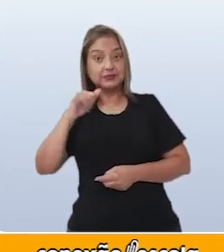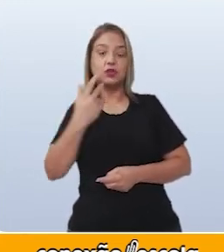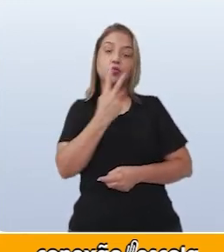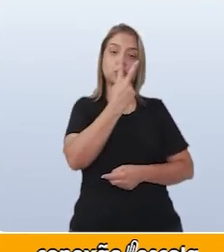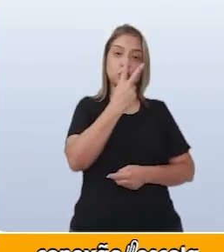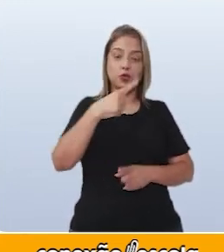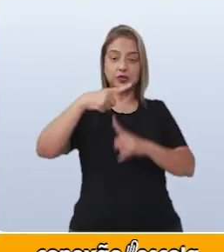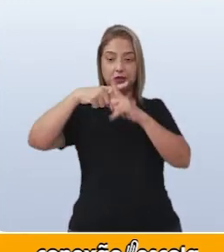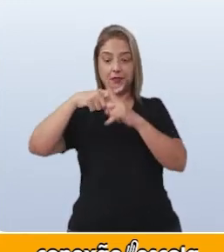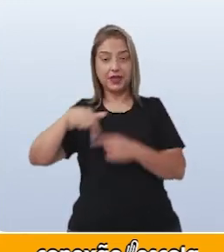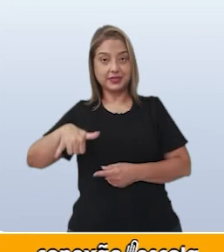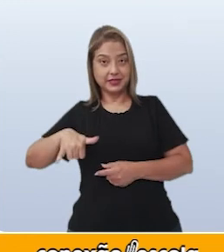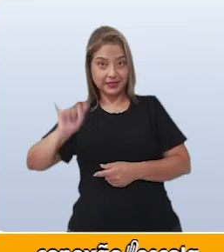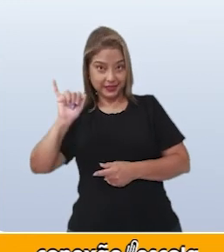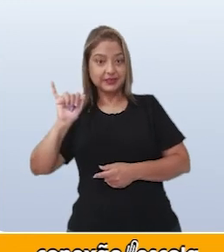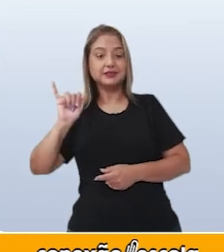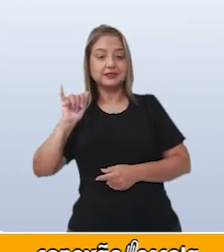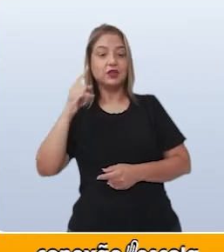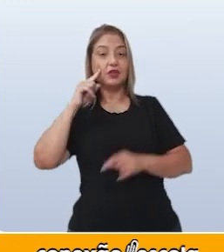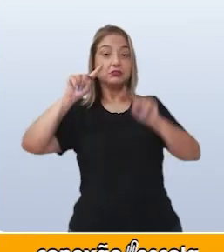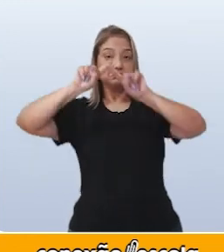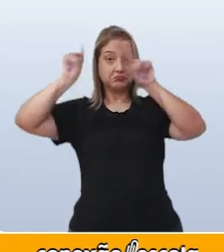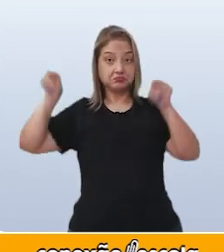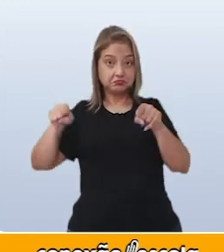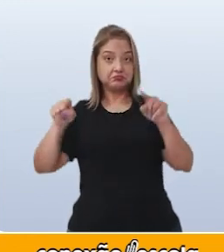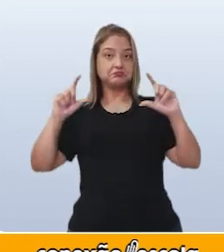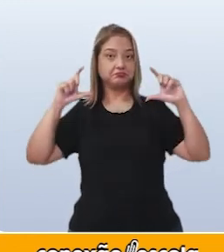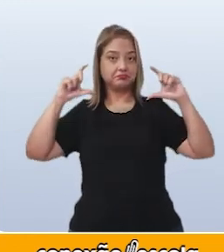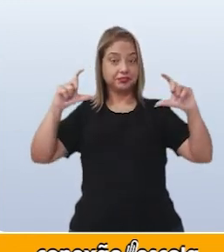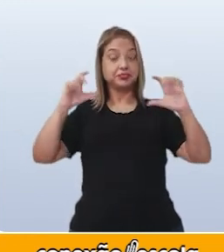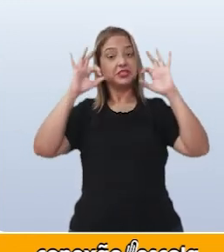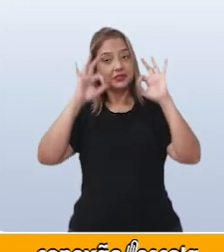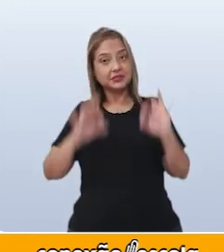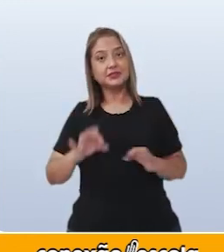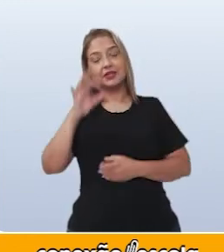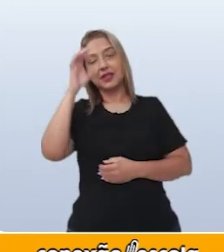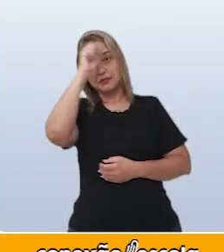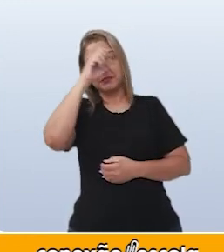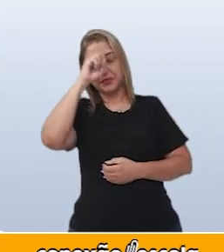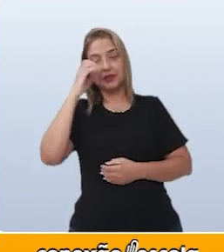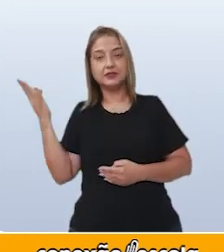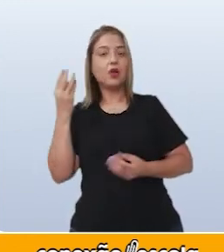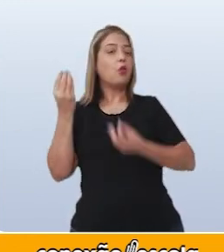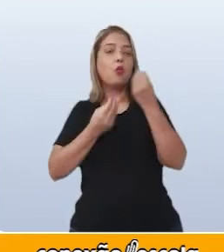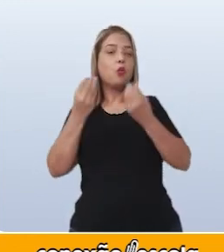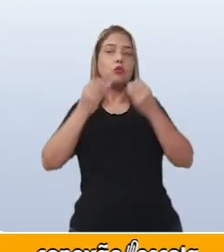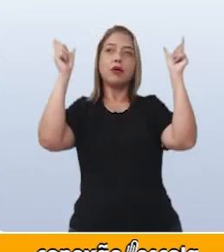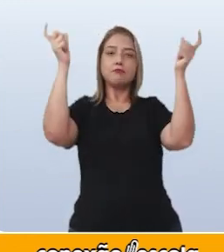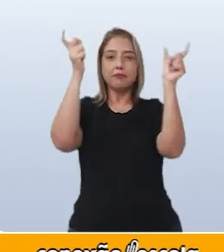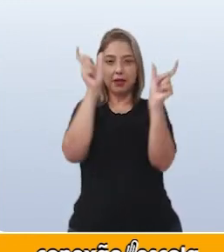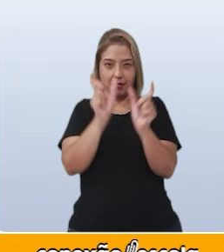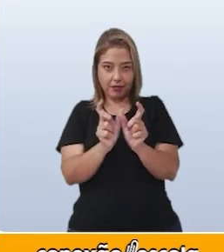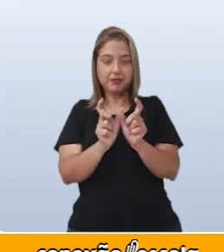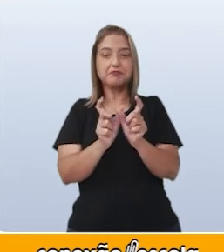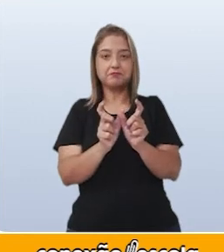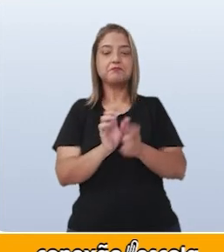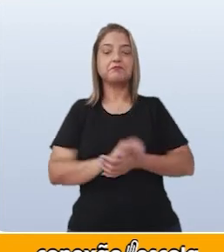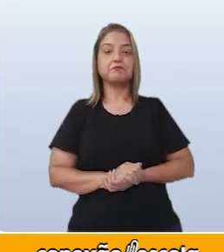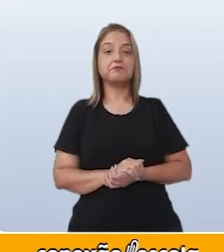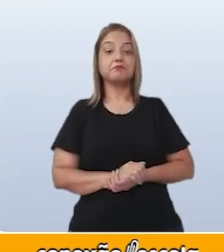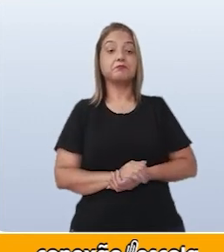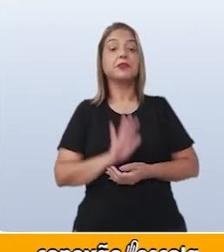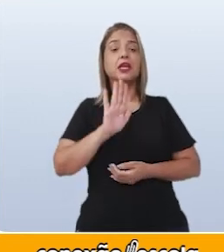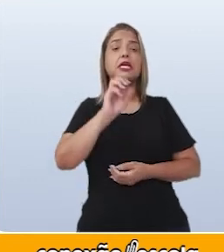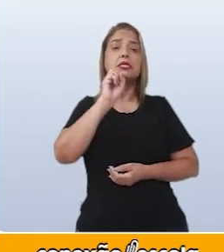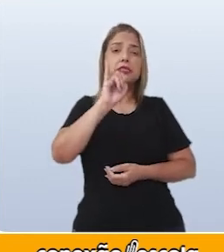y. Coloco aqui no parênteses. Essa é a forma fatorada dessa expressão algébrica. Observe que se